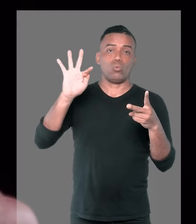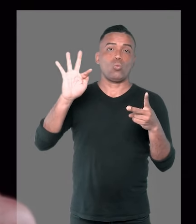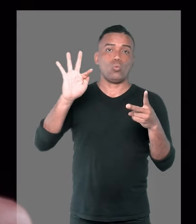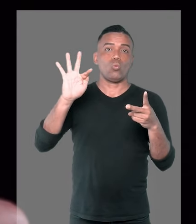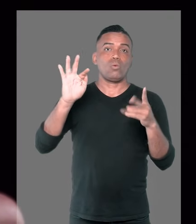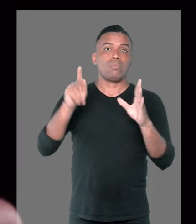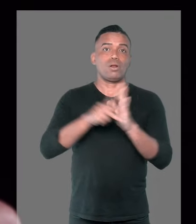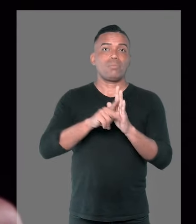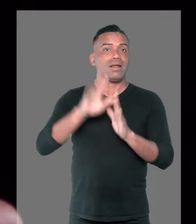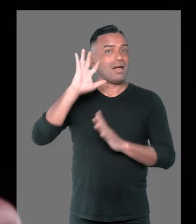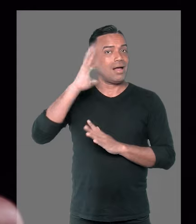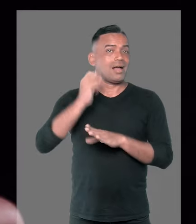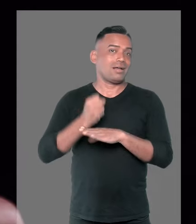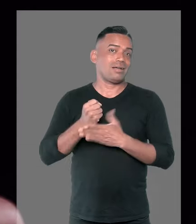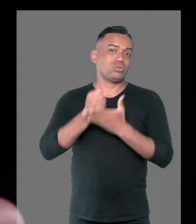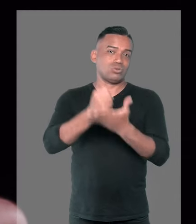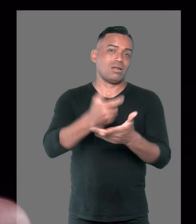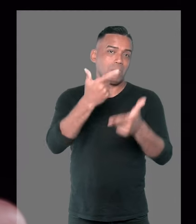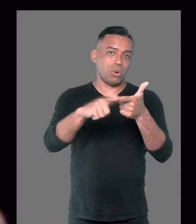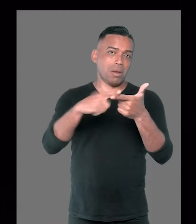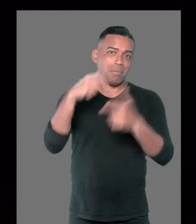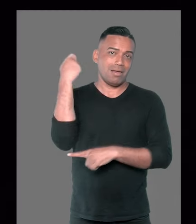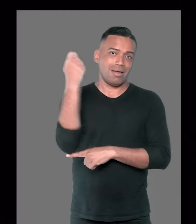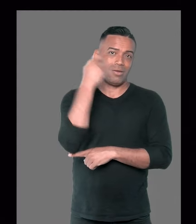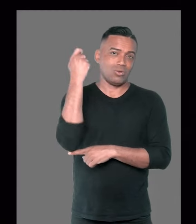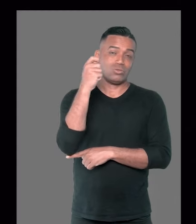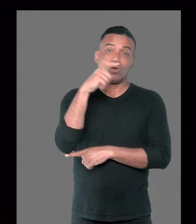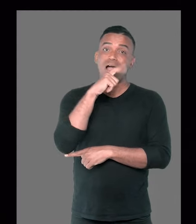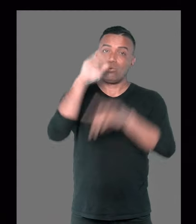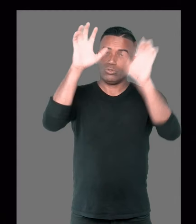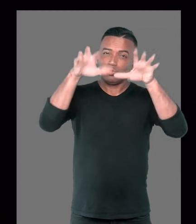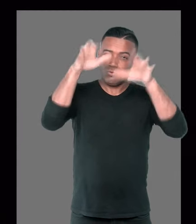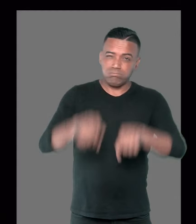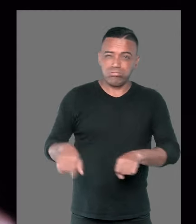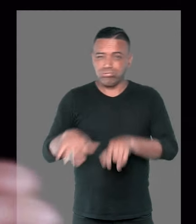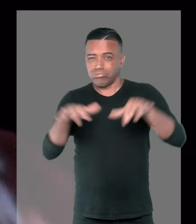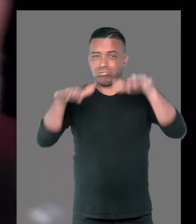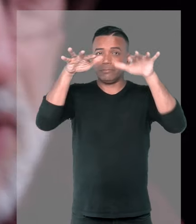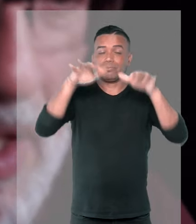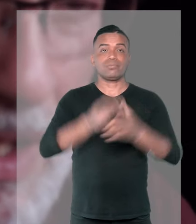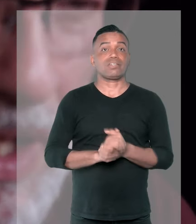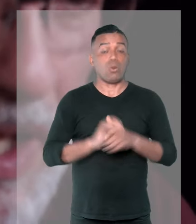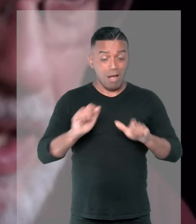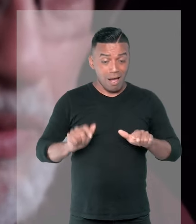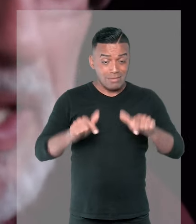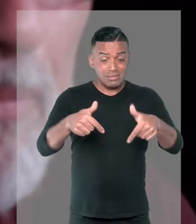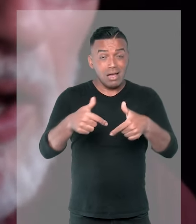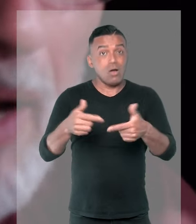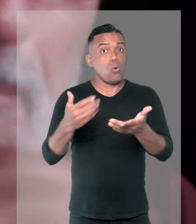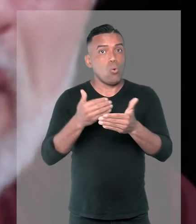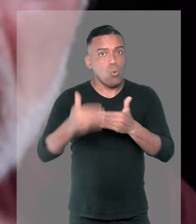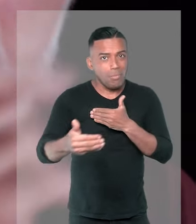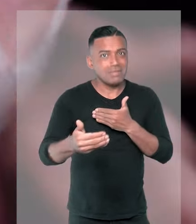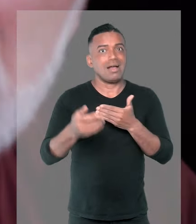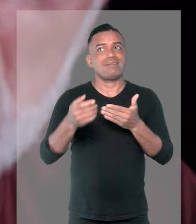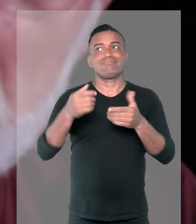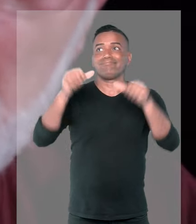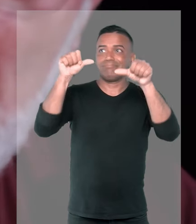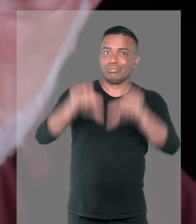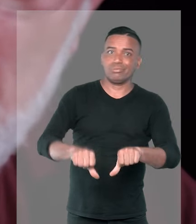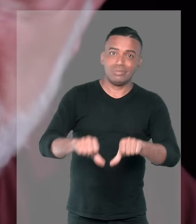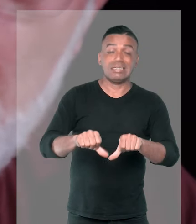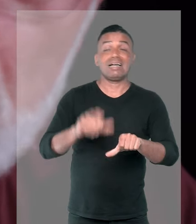solução da crise tá certo esse ato entre começar uma crise e eu demorar mesmo